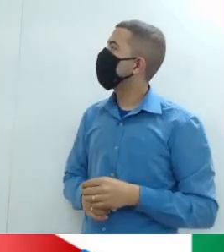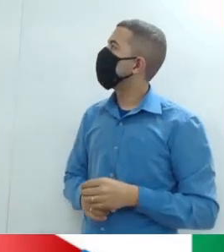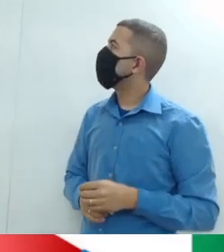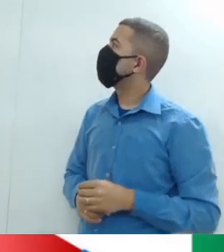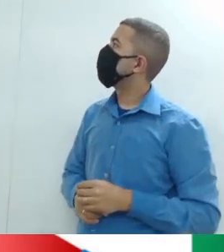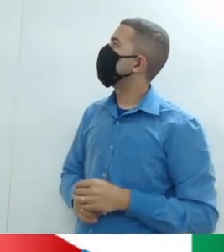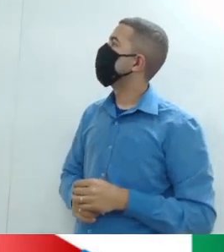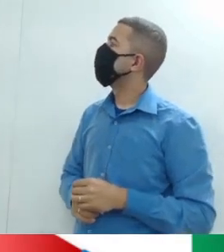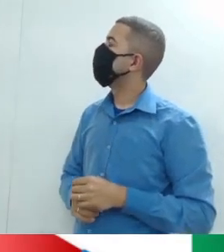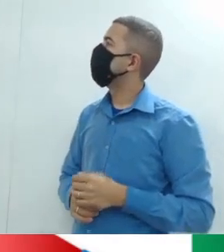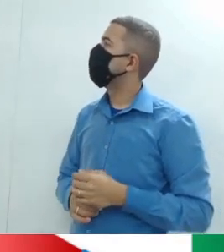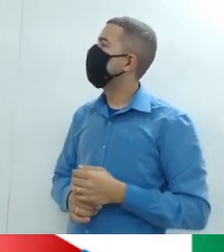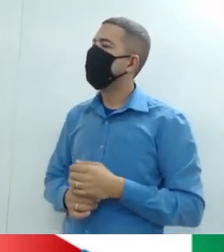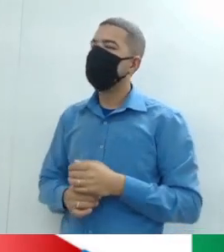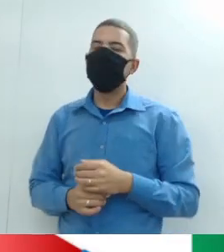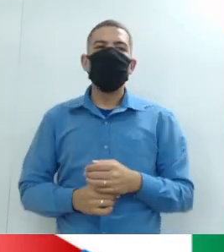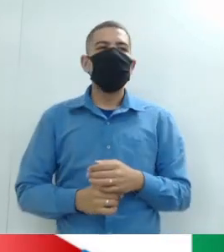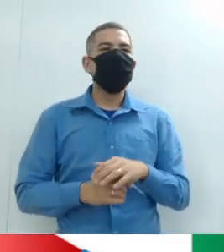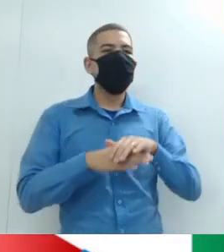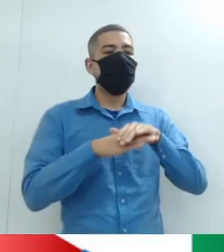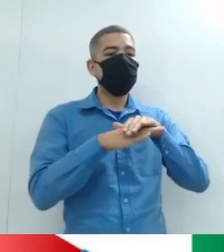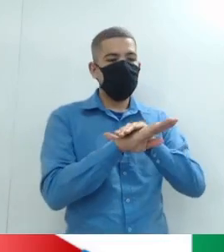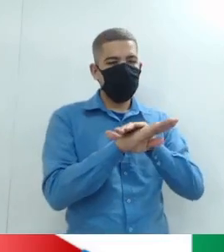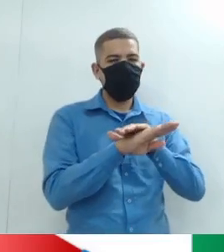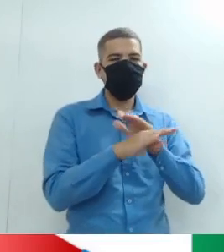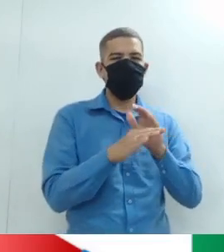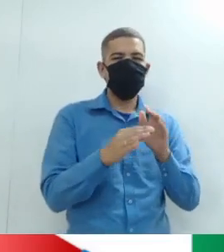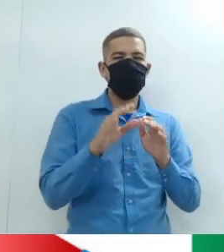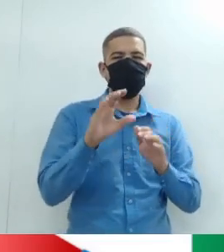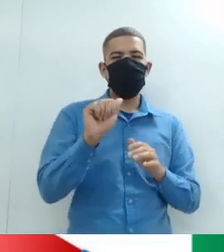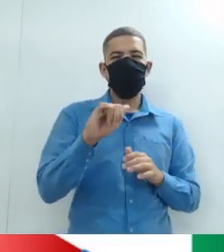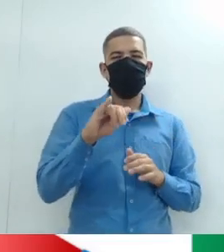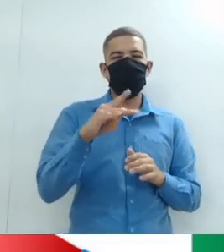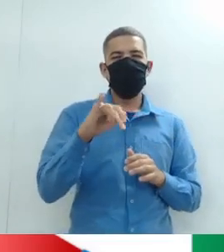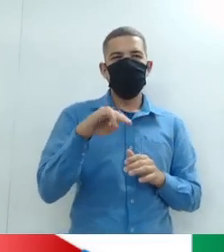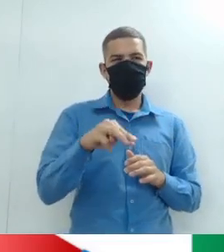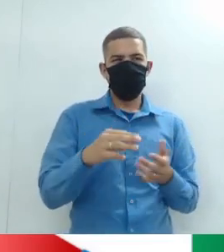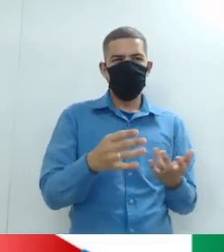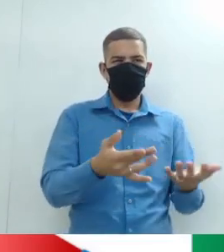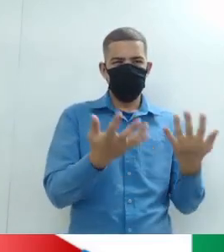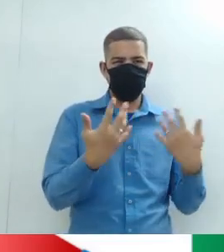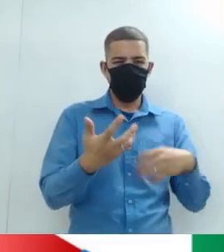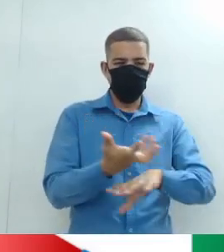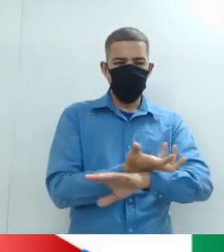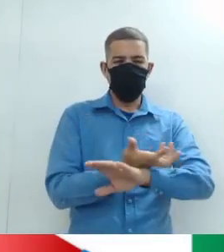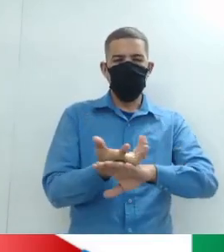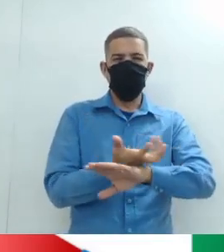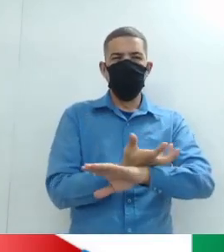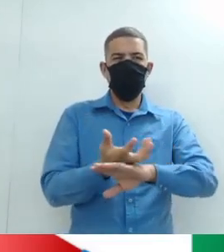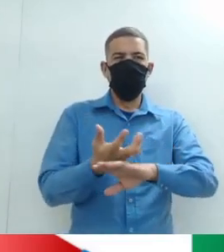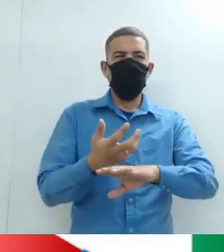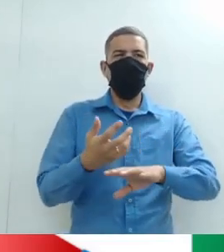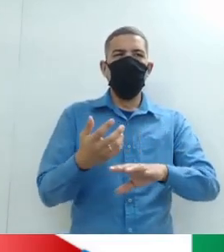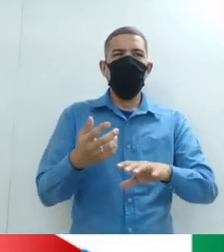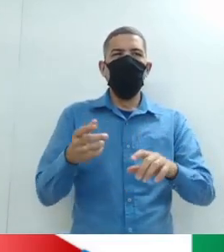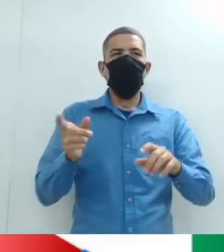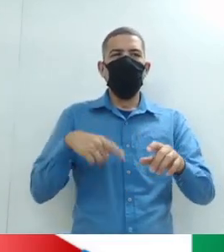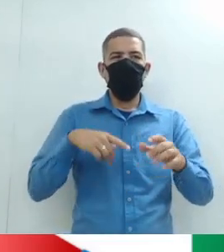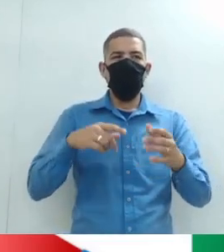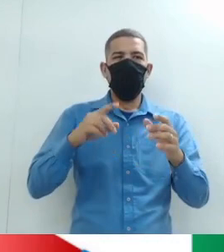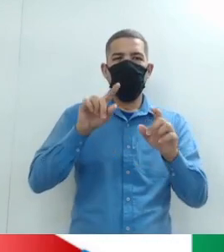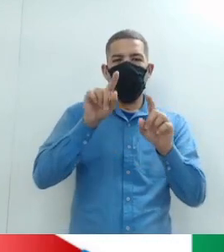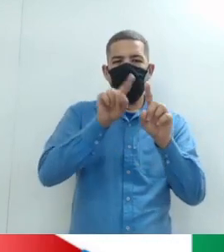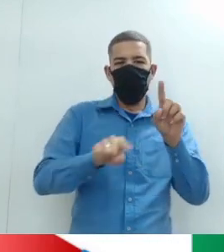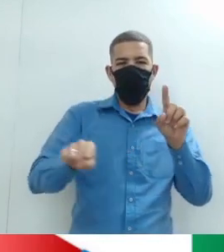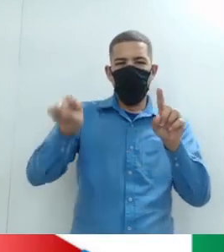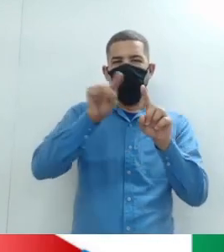de guardar o capim para ser utilizado no futuro. Tá vendo como é interessante? A forma de um cilindro. Por isso a gente trabalha